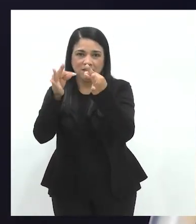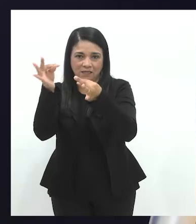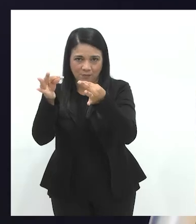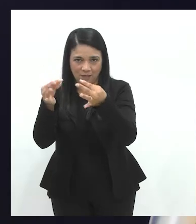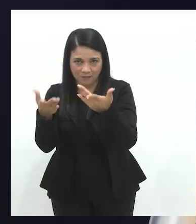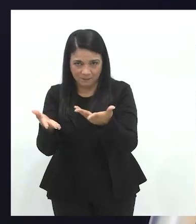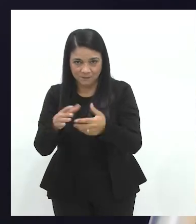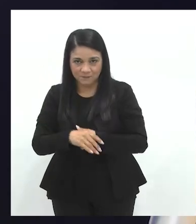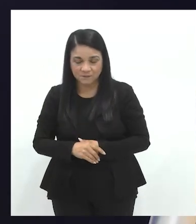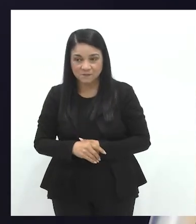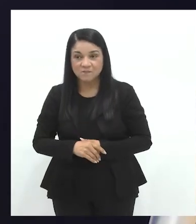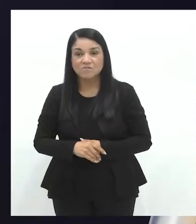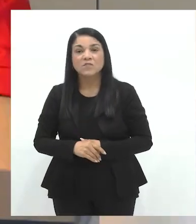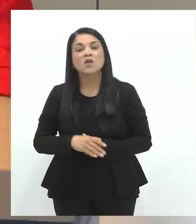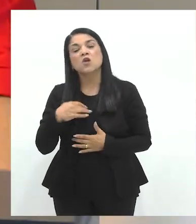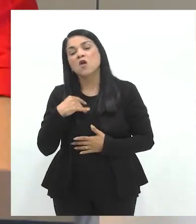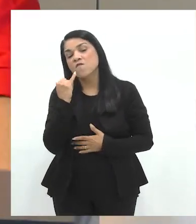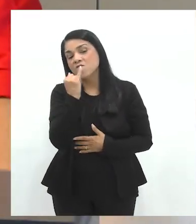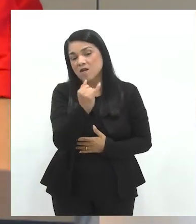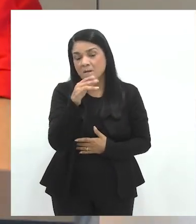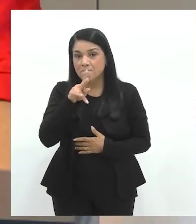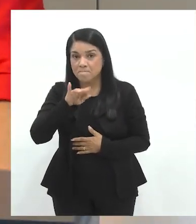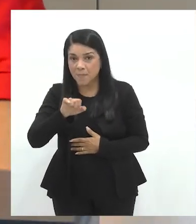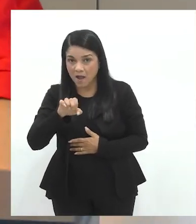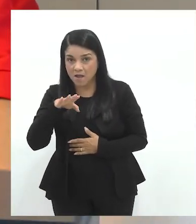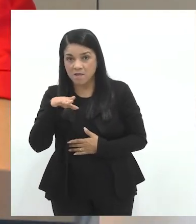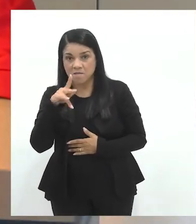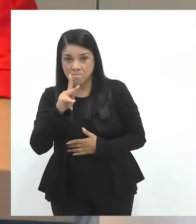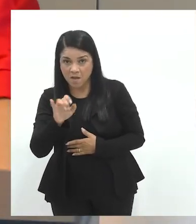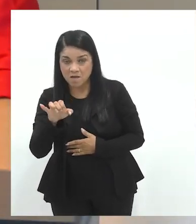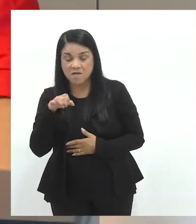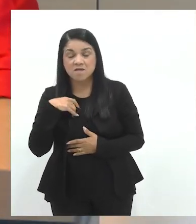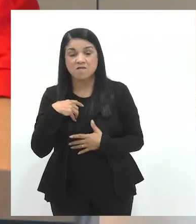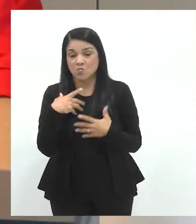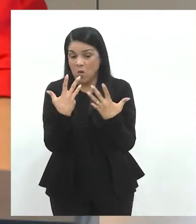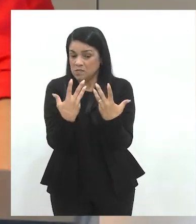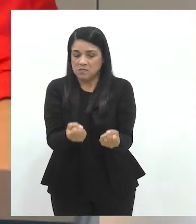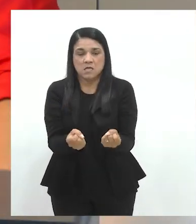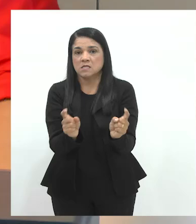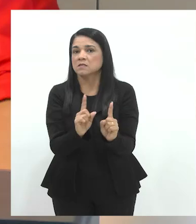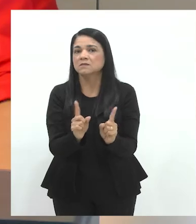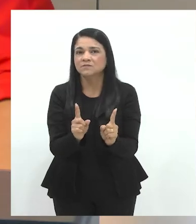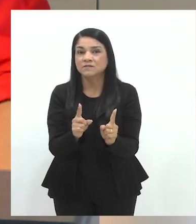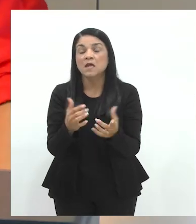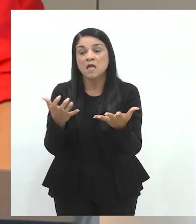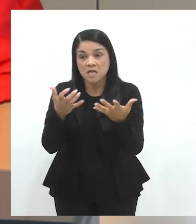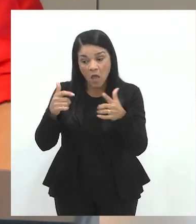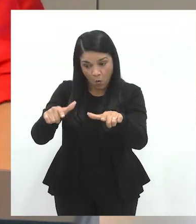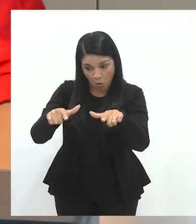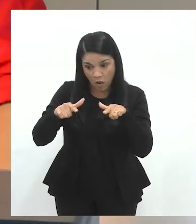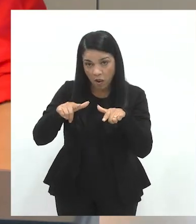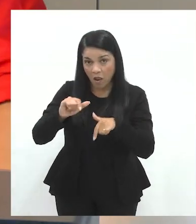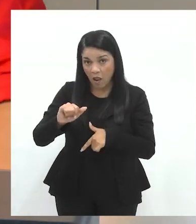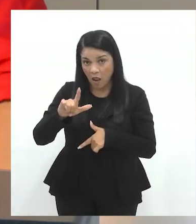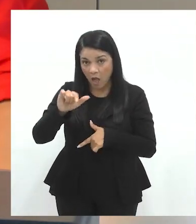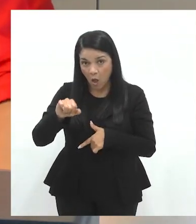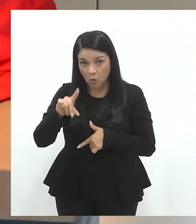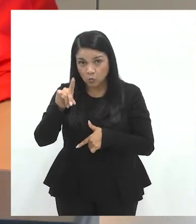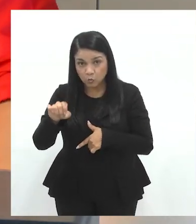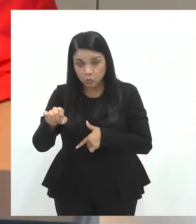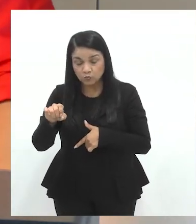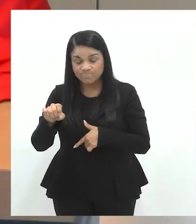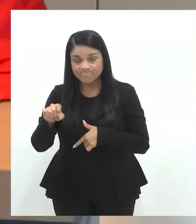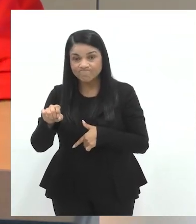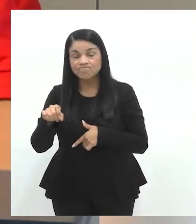autismo. E o que dizer para os pais que não aceitam isso, que negam? Porque tem gente que quer o laudo de qualquer jeito e, ao